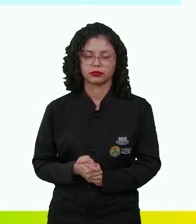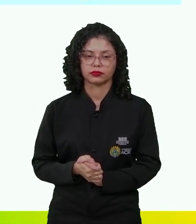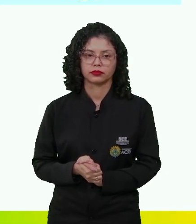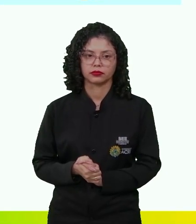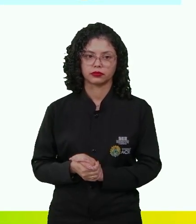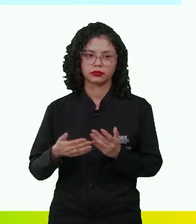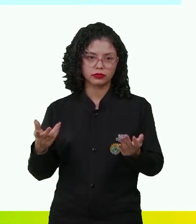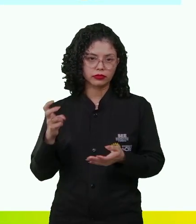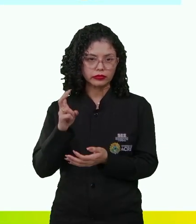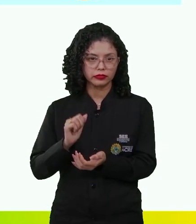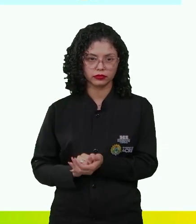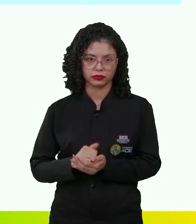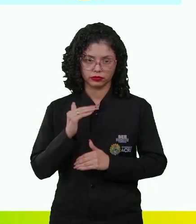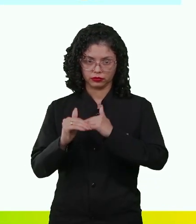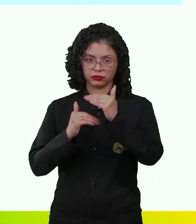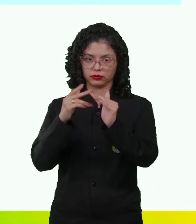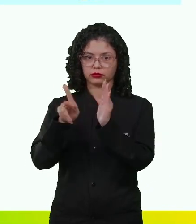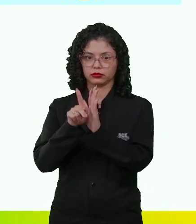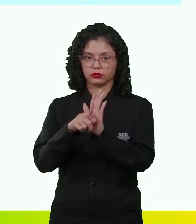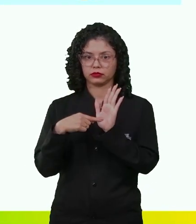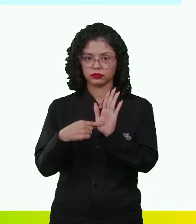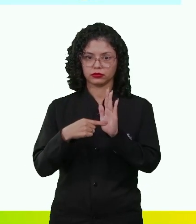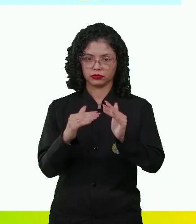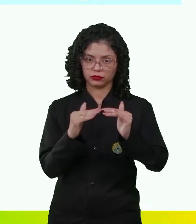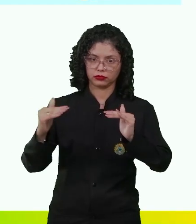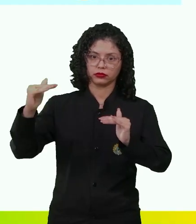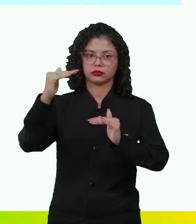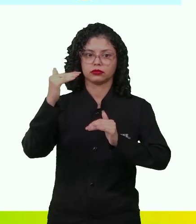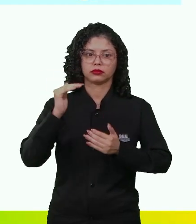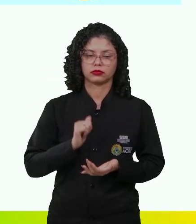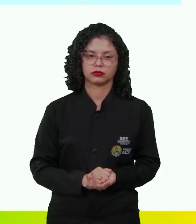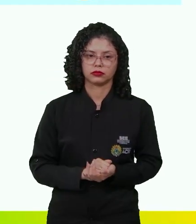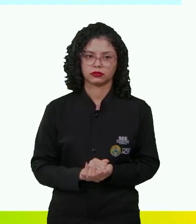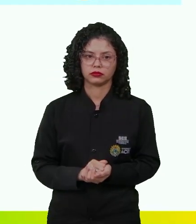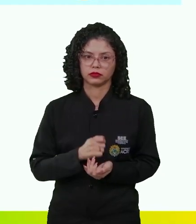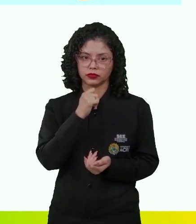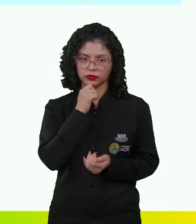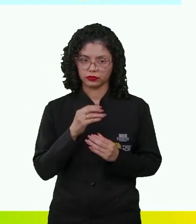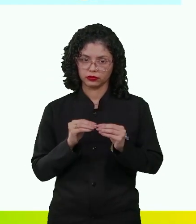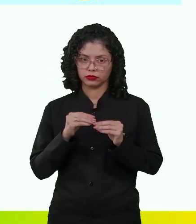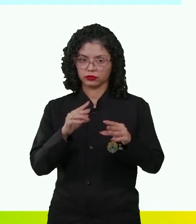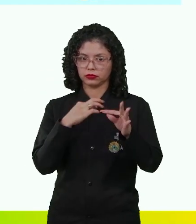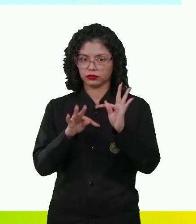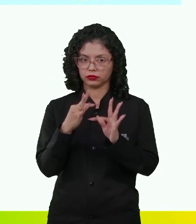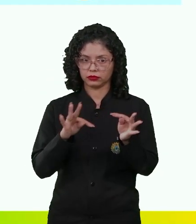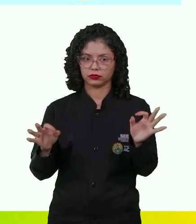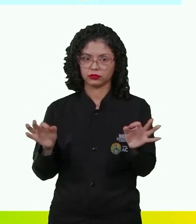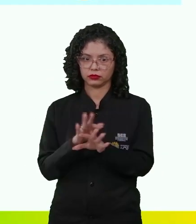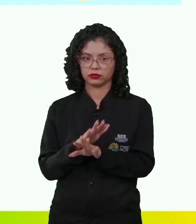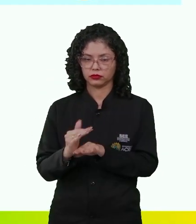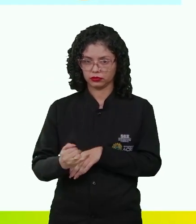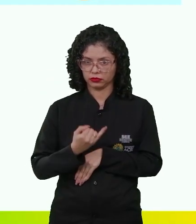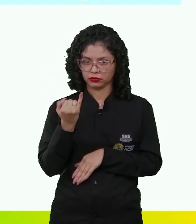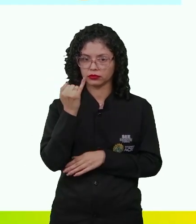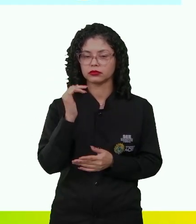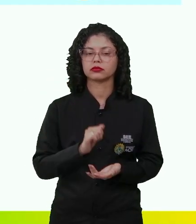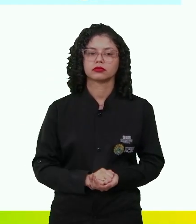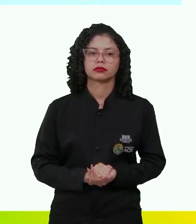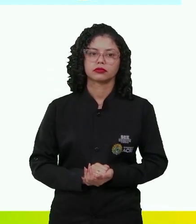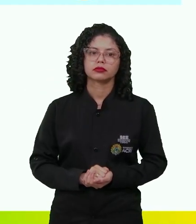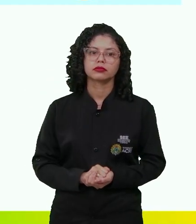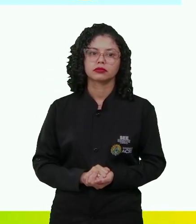E a quinta diz: os países subdesenvolvidos apresentam elevado índice de exportação e tecnologia de